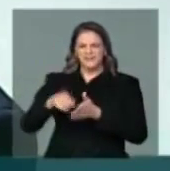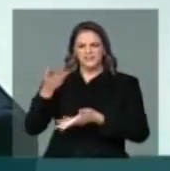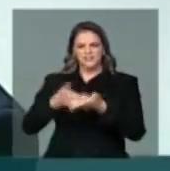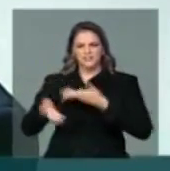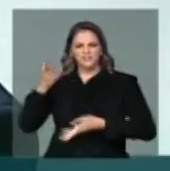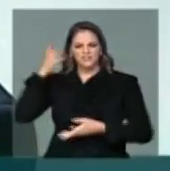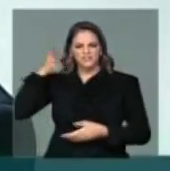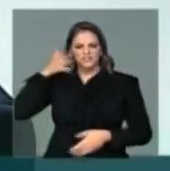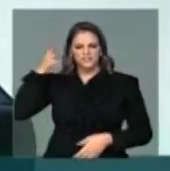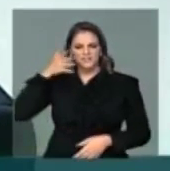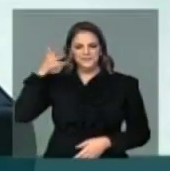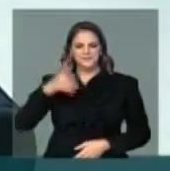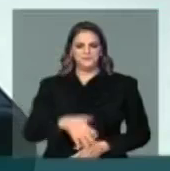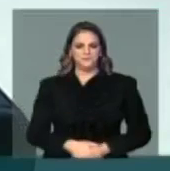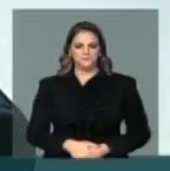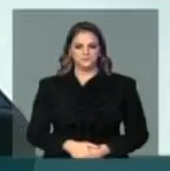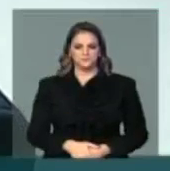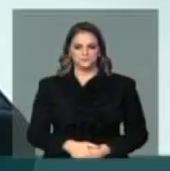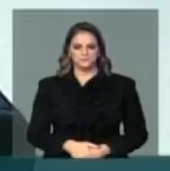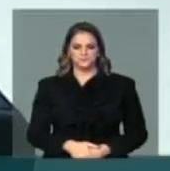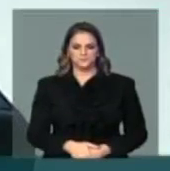segurança.